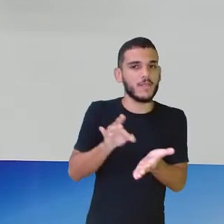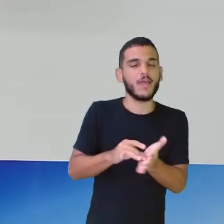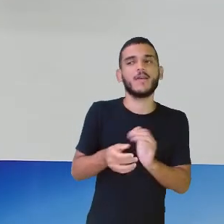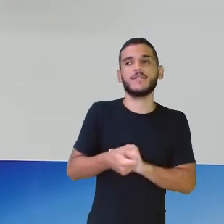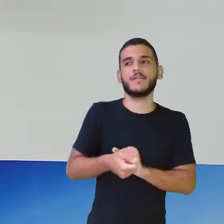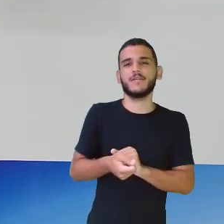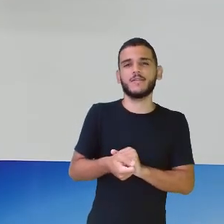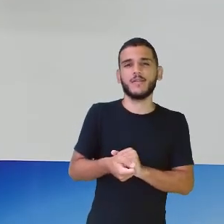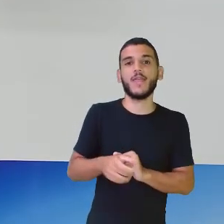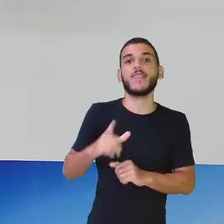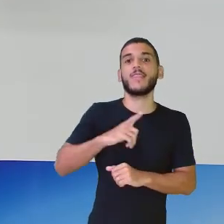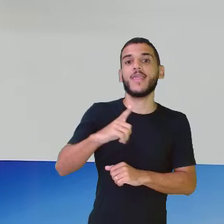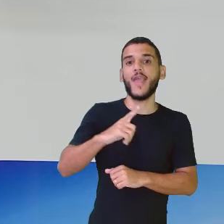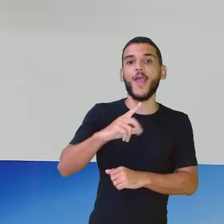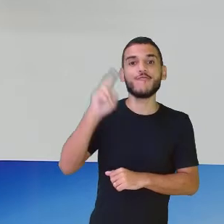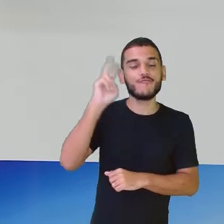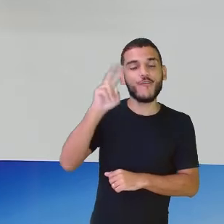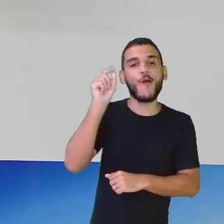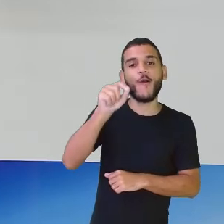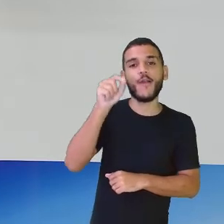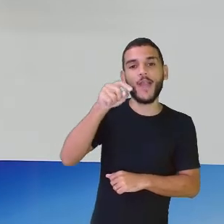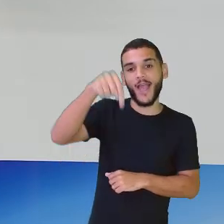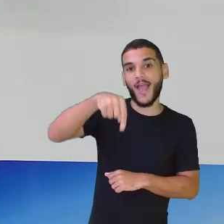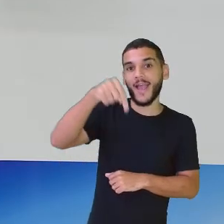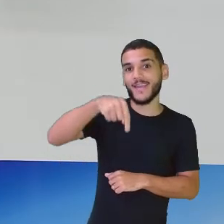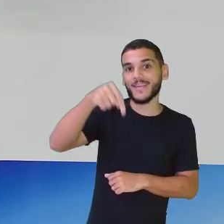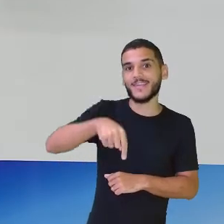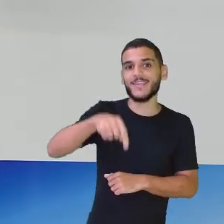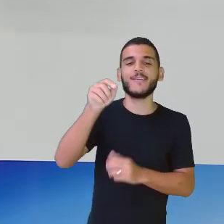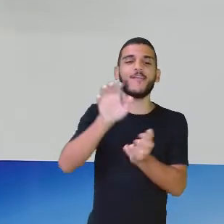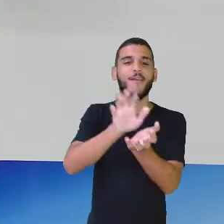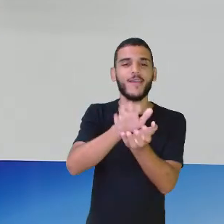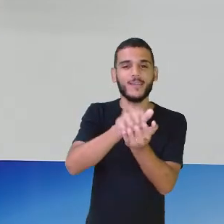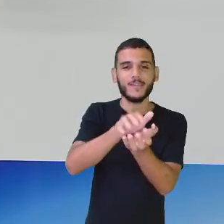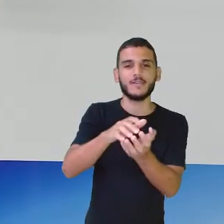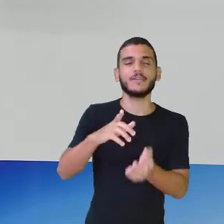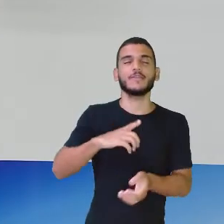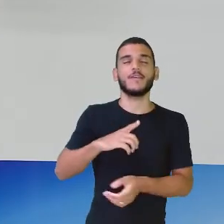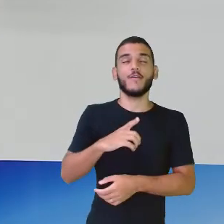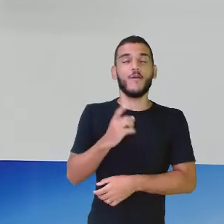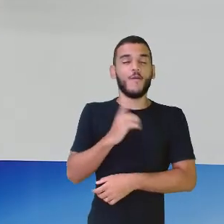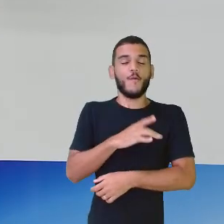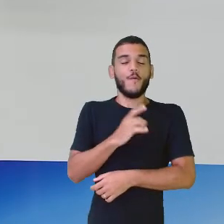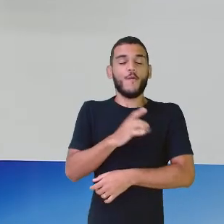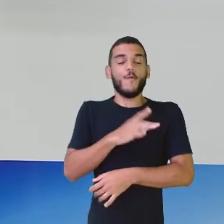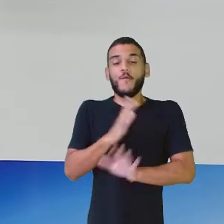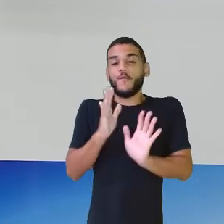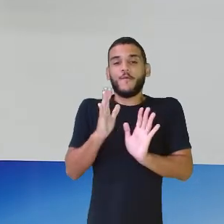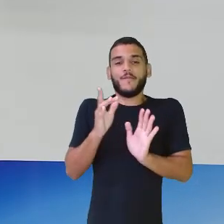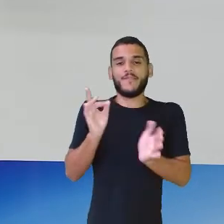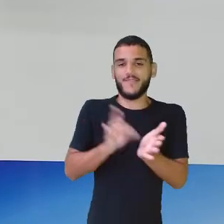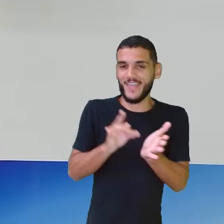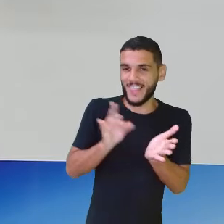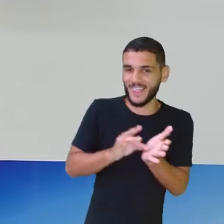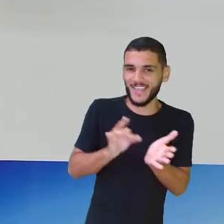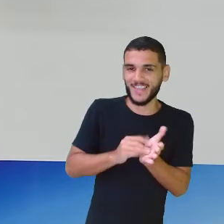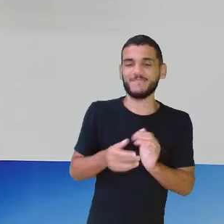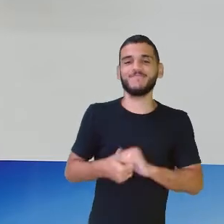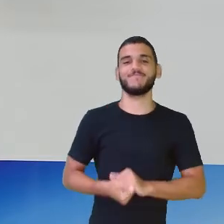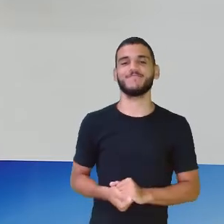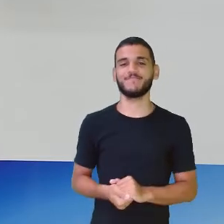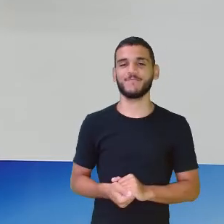contos daqui da nossa região do Recife. Tem os contos que dá um medinho. Então,